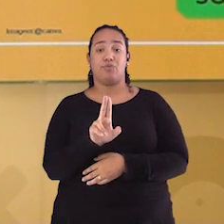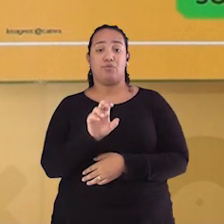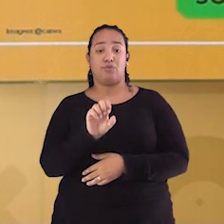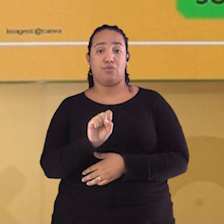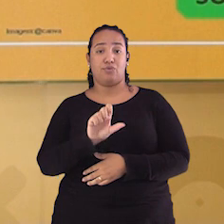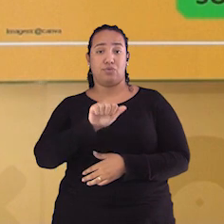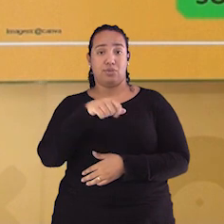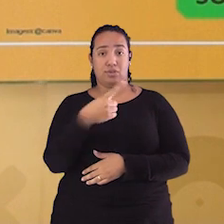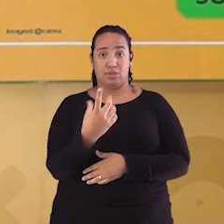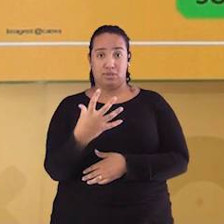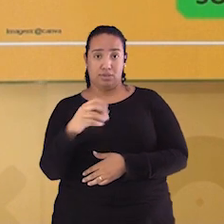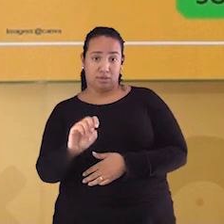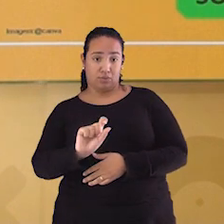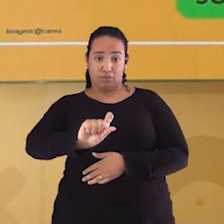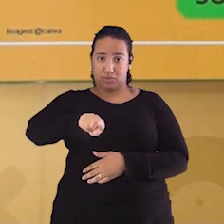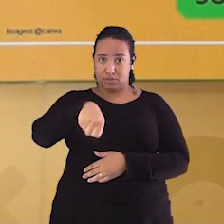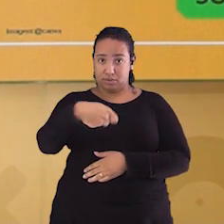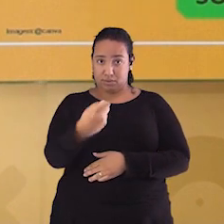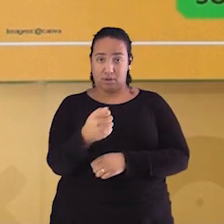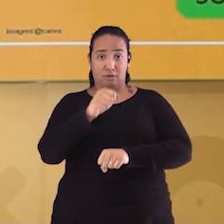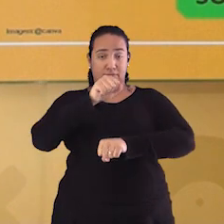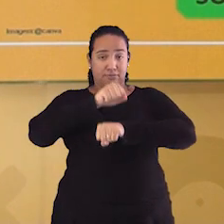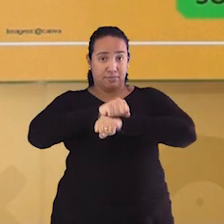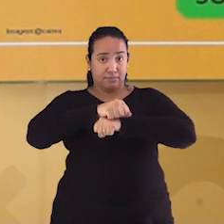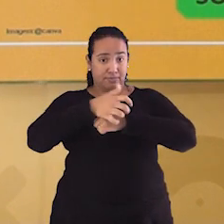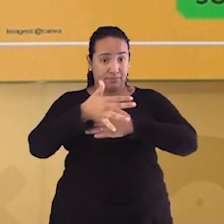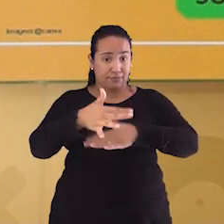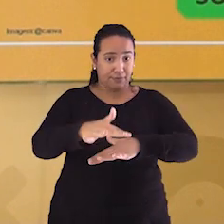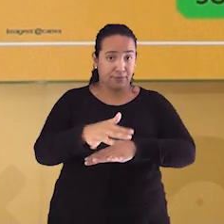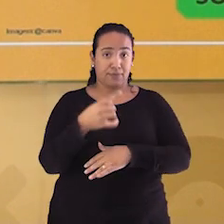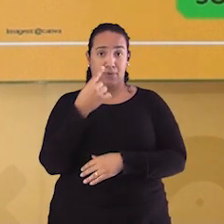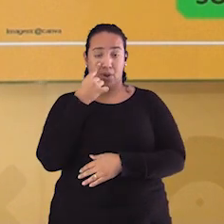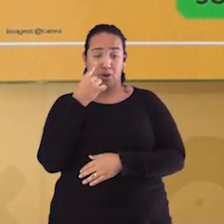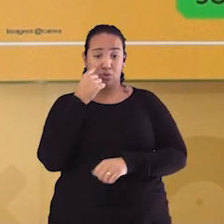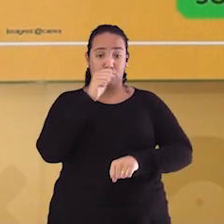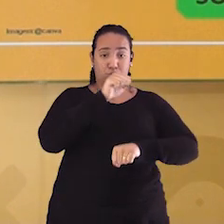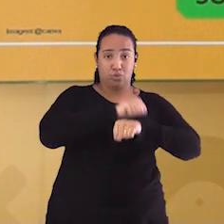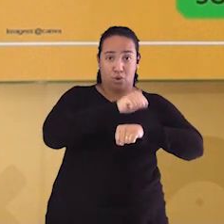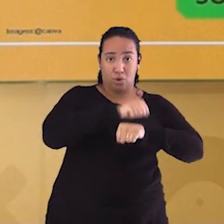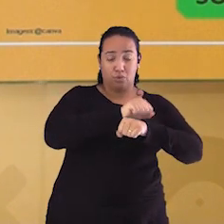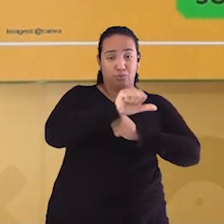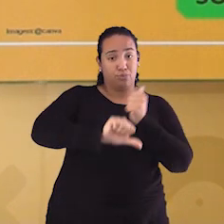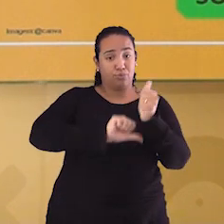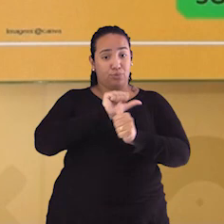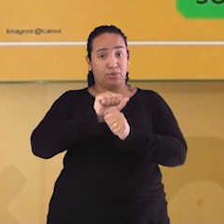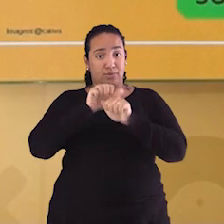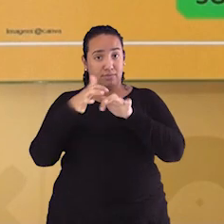a passagem do estado sólido para o estado líquido. Observe aqui na imagem.